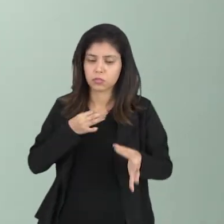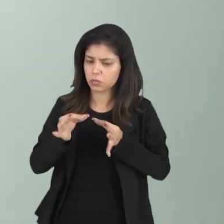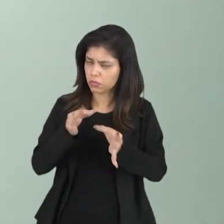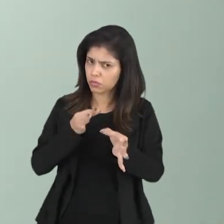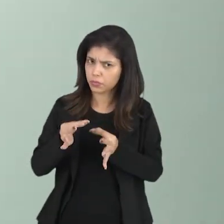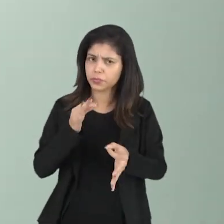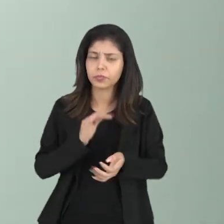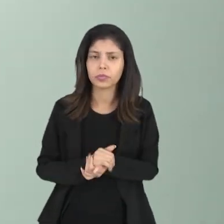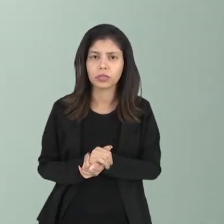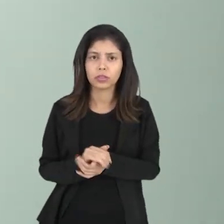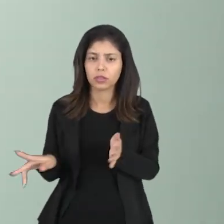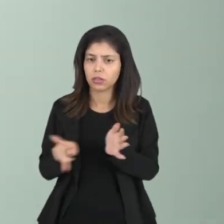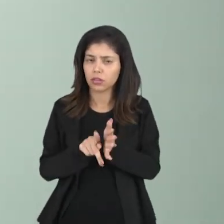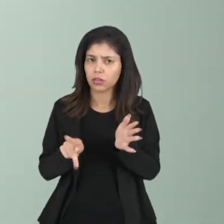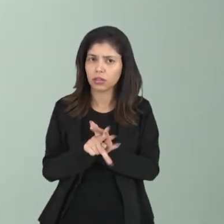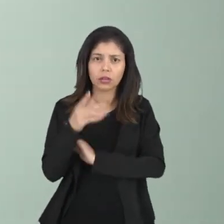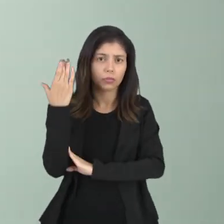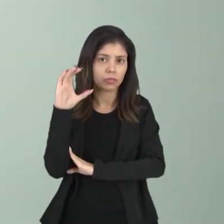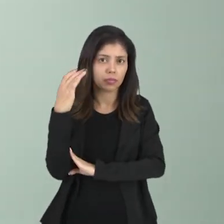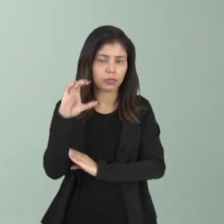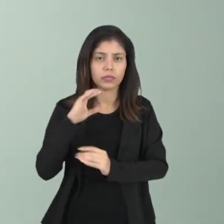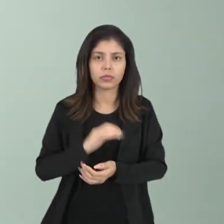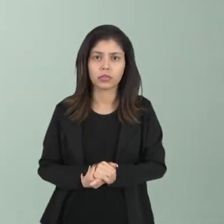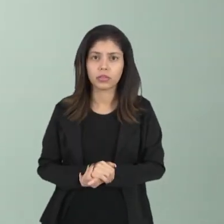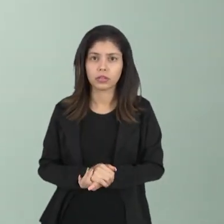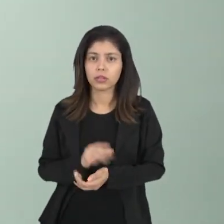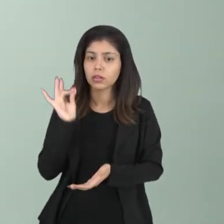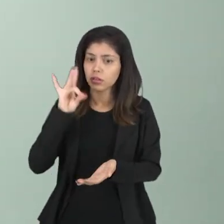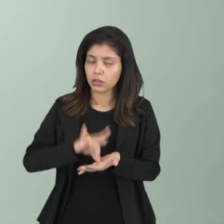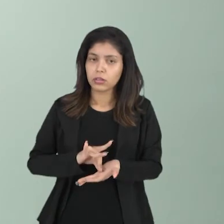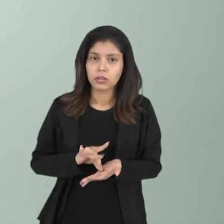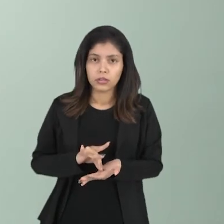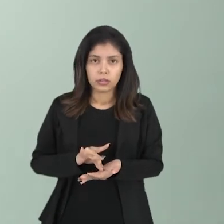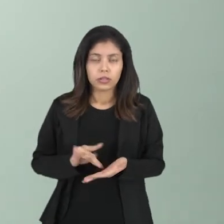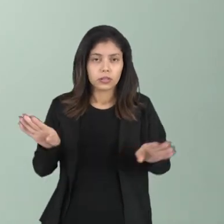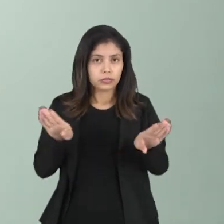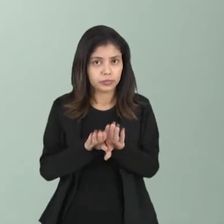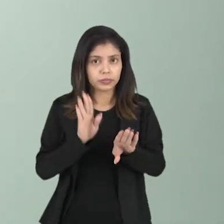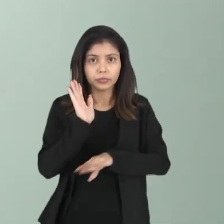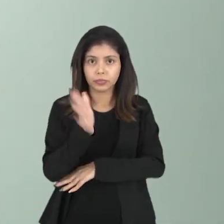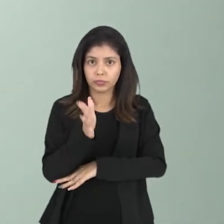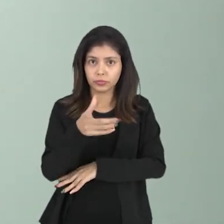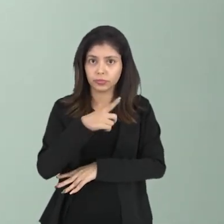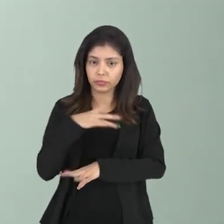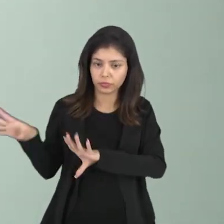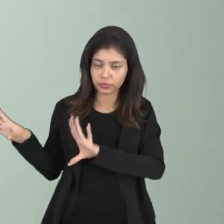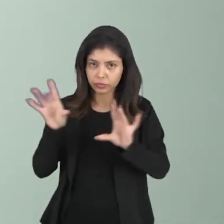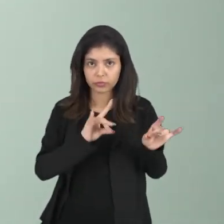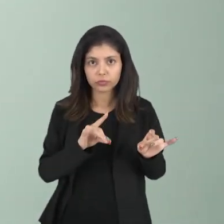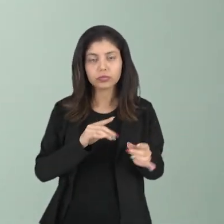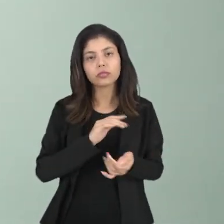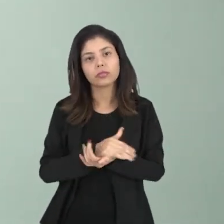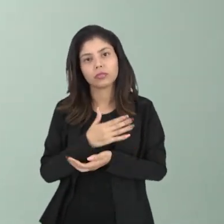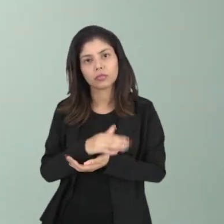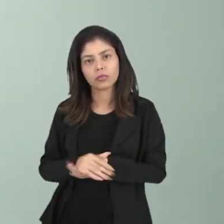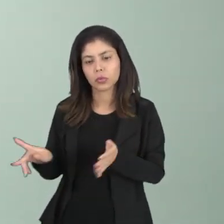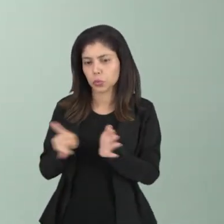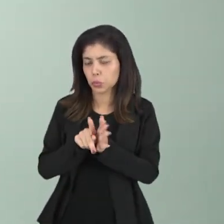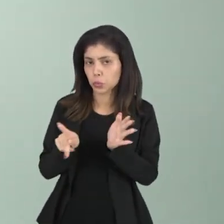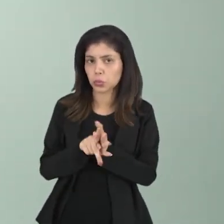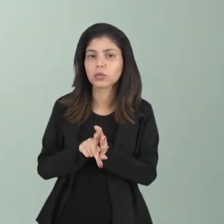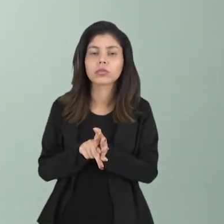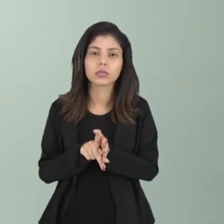pela própria ciência, que, na verdade, a ciência ela já vinha sido elaborada. O